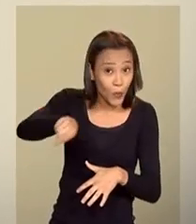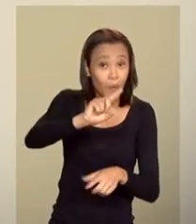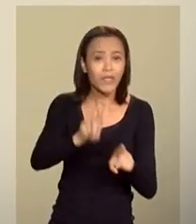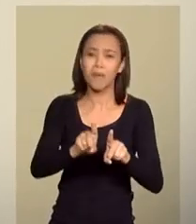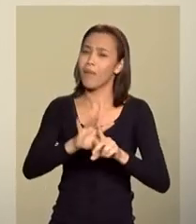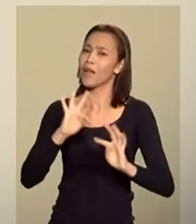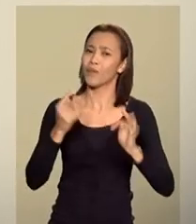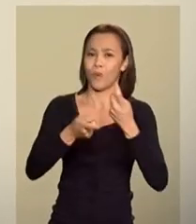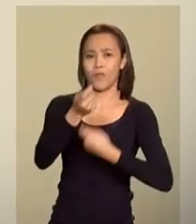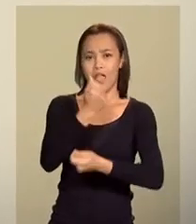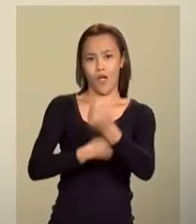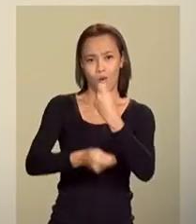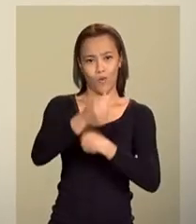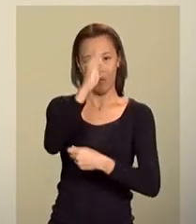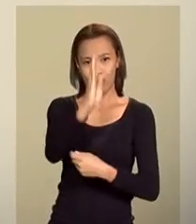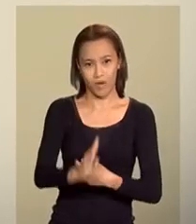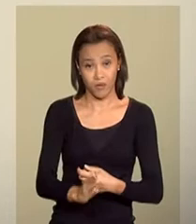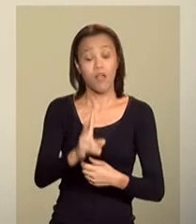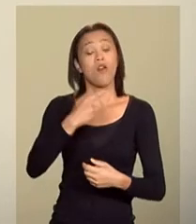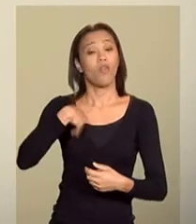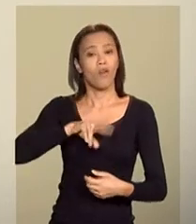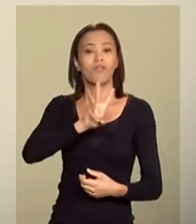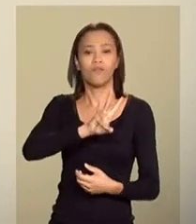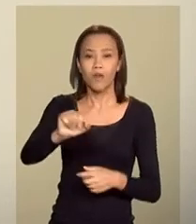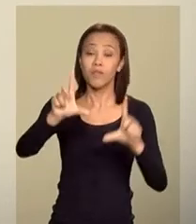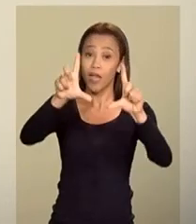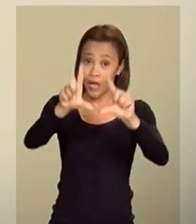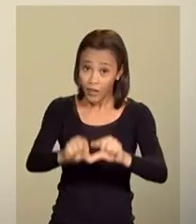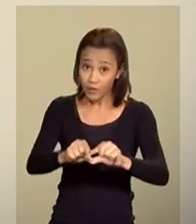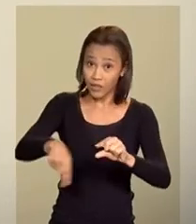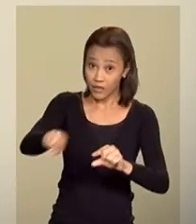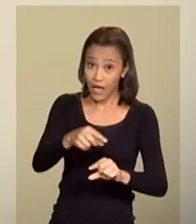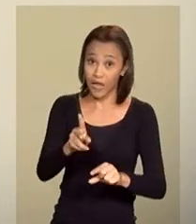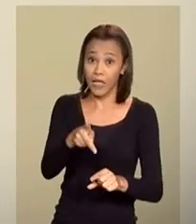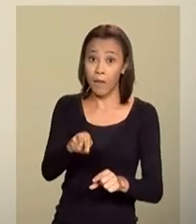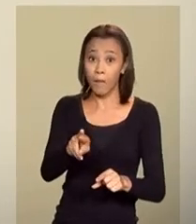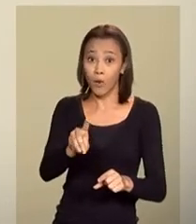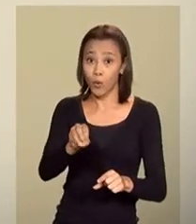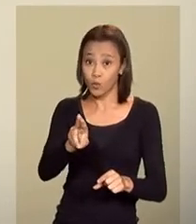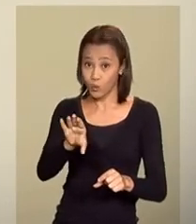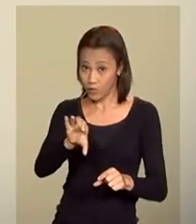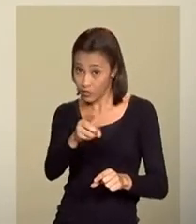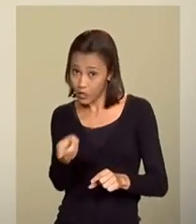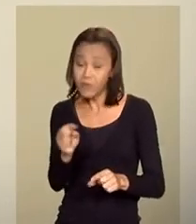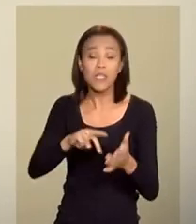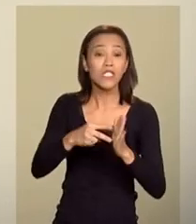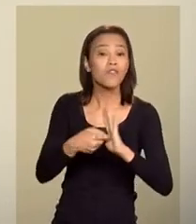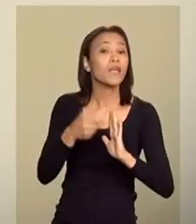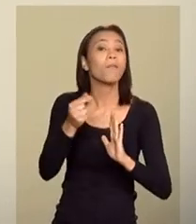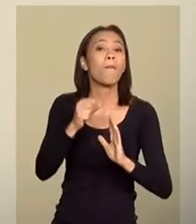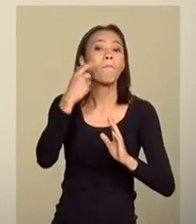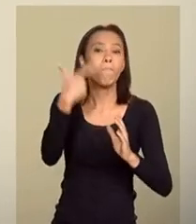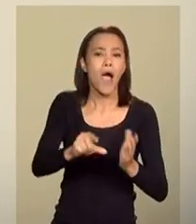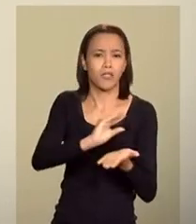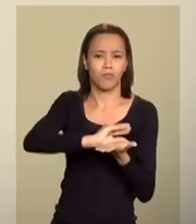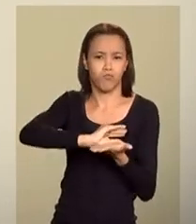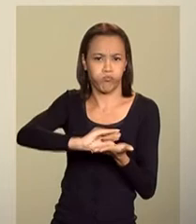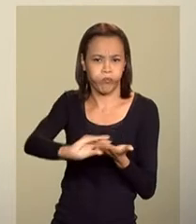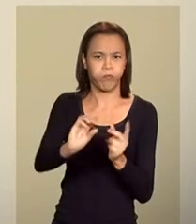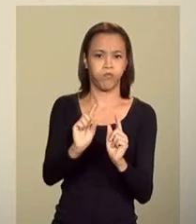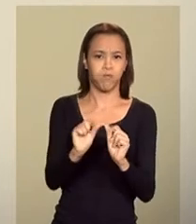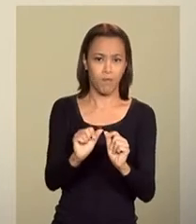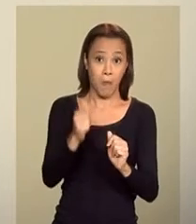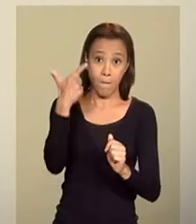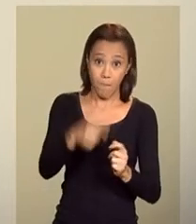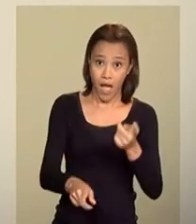para toda a economia do país vamos reduzir os custos do setor produtivo e isso significa mais investimento